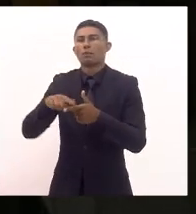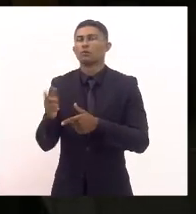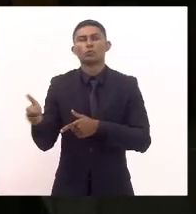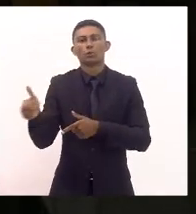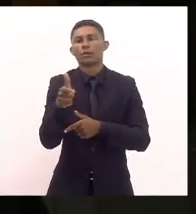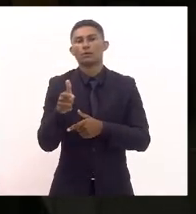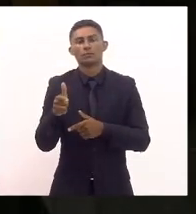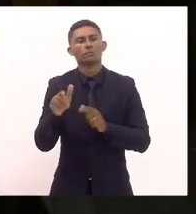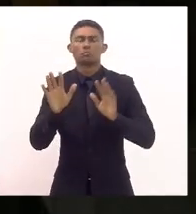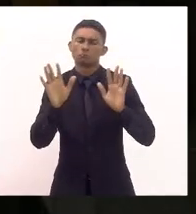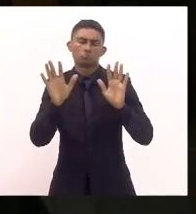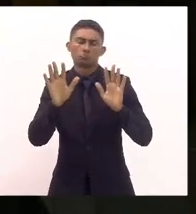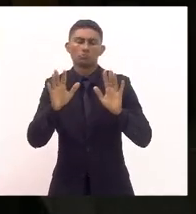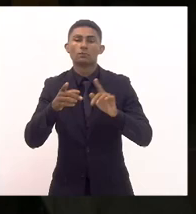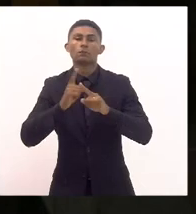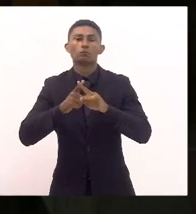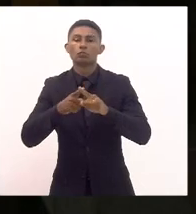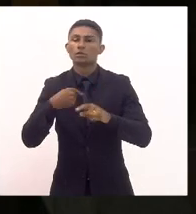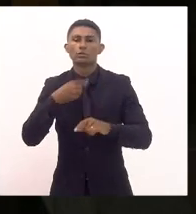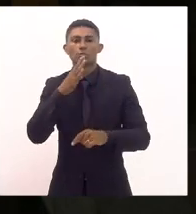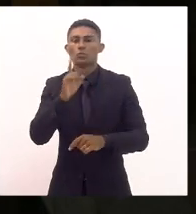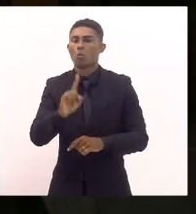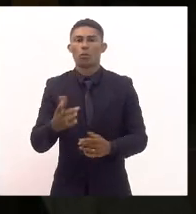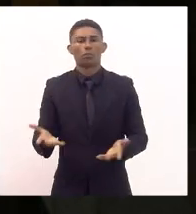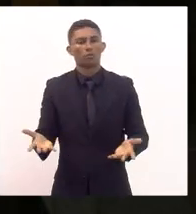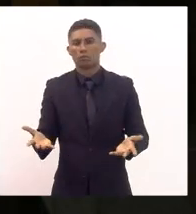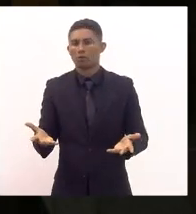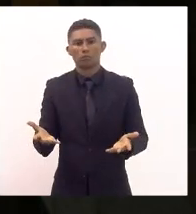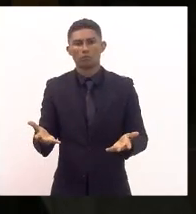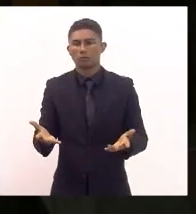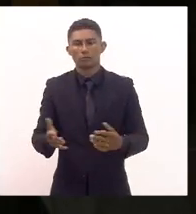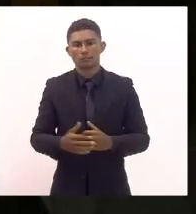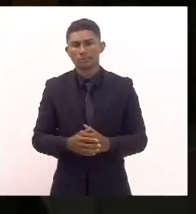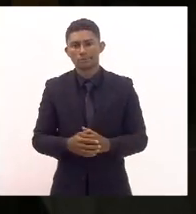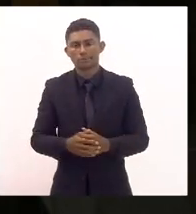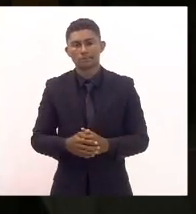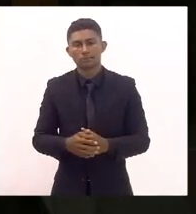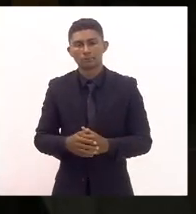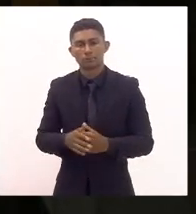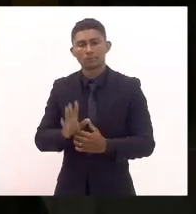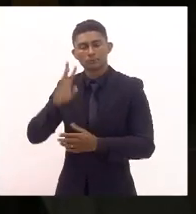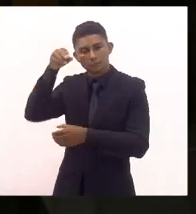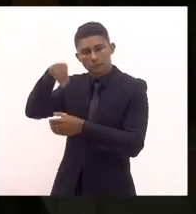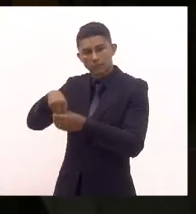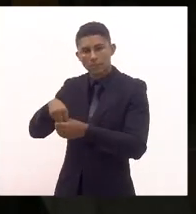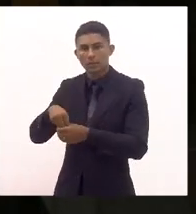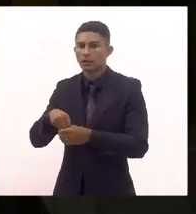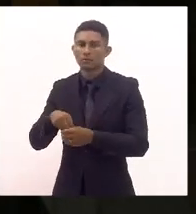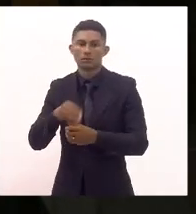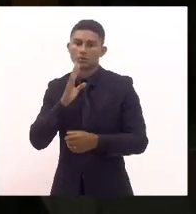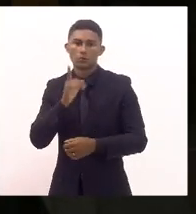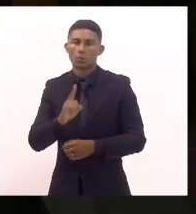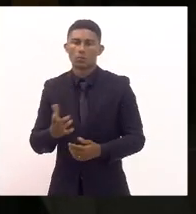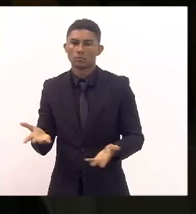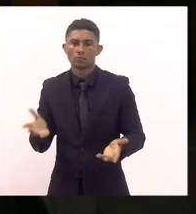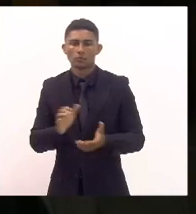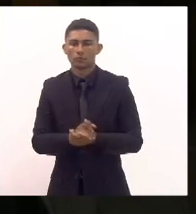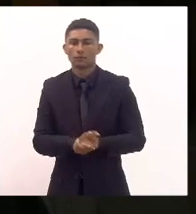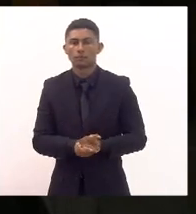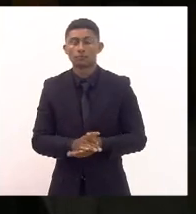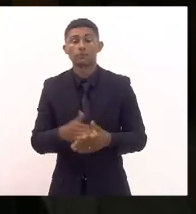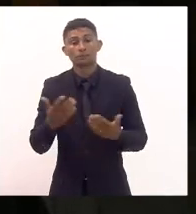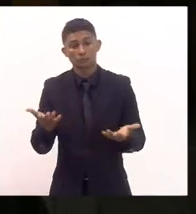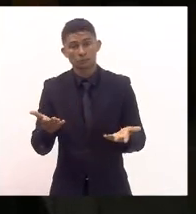mas é porque de fato não conheço a fundo é o que tem sido realizado na cidade de Maricá eu